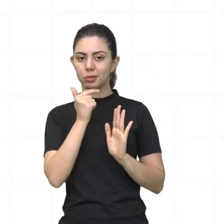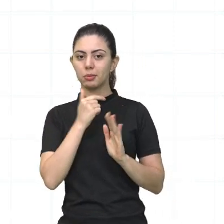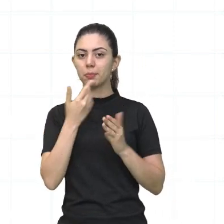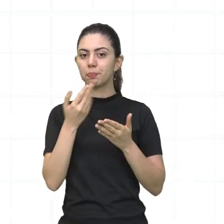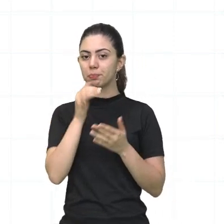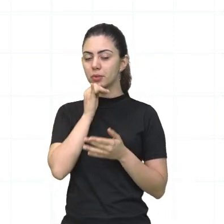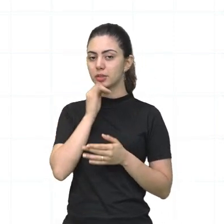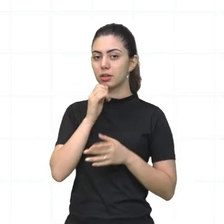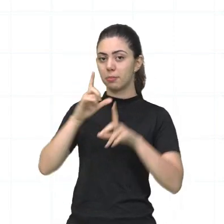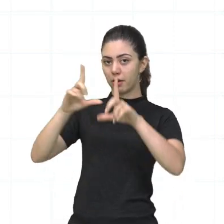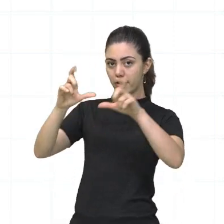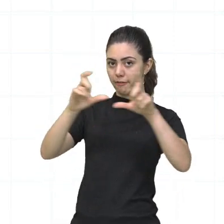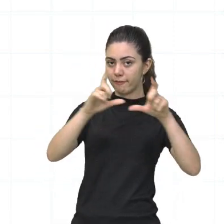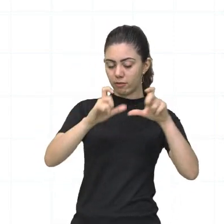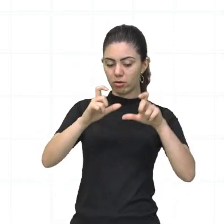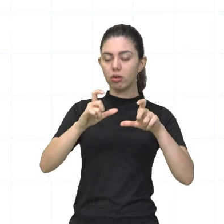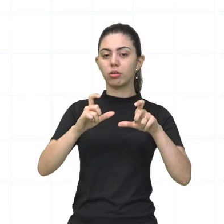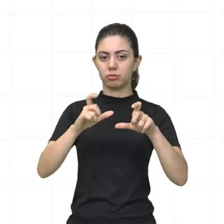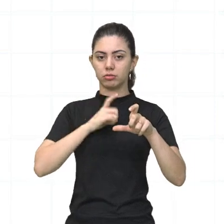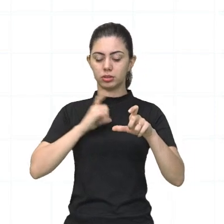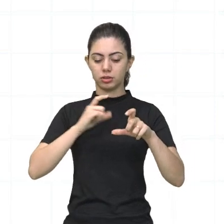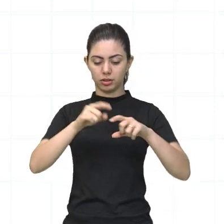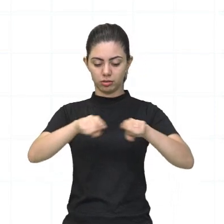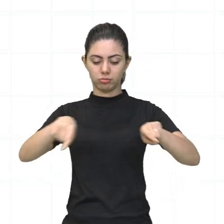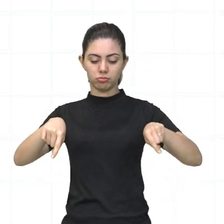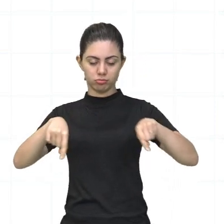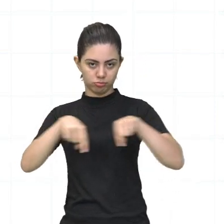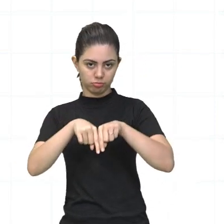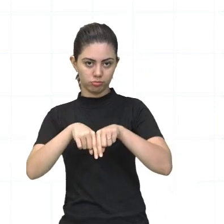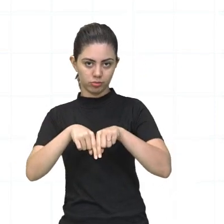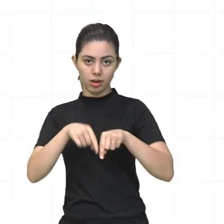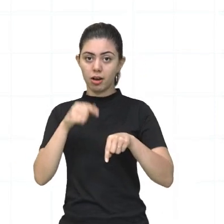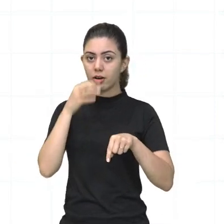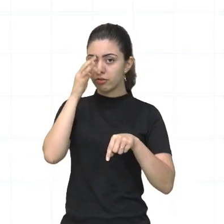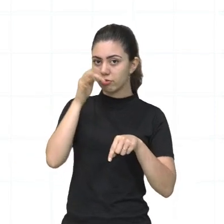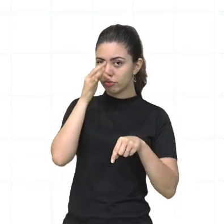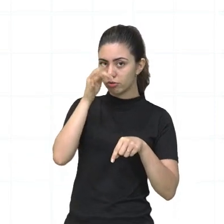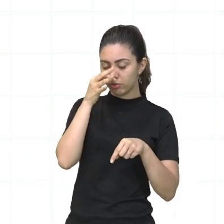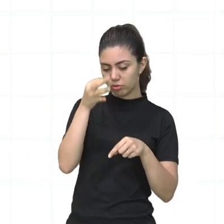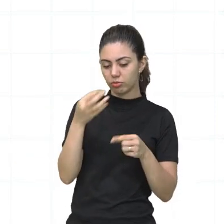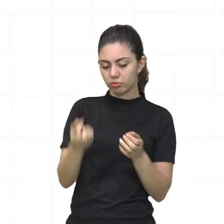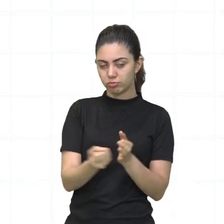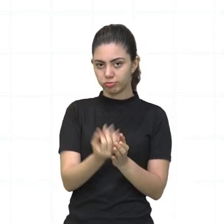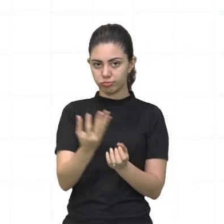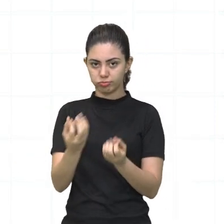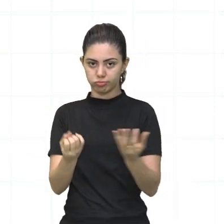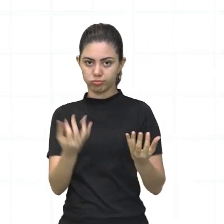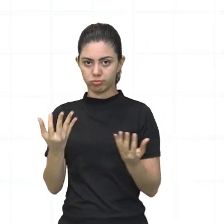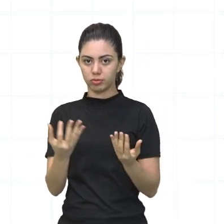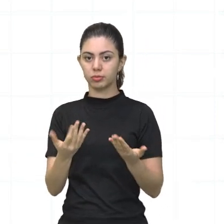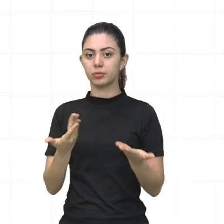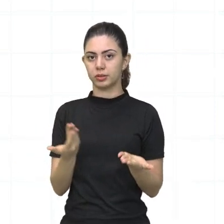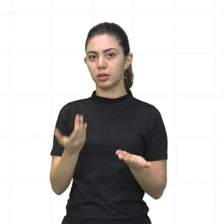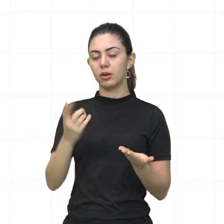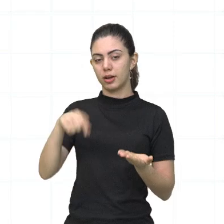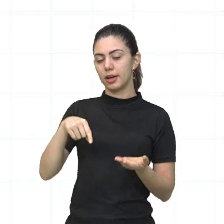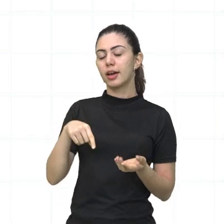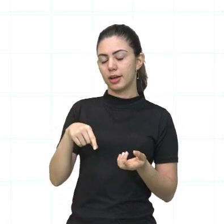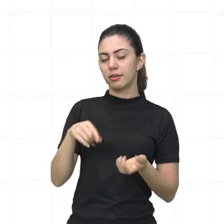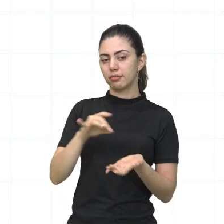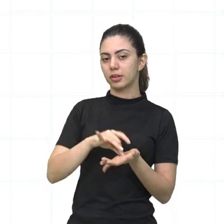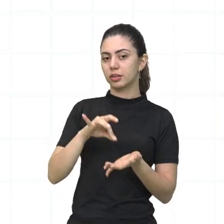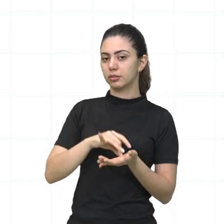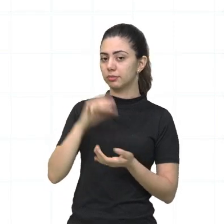dos caixões com as flores, né? Aquela ideia de funerária tentando apresentar a qualidade dos seus caixões. A gente sabe que